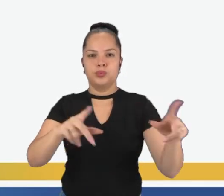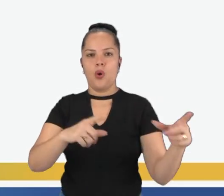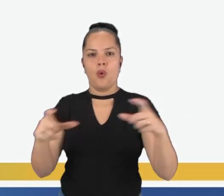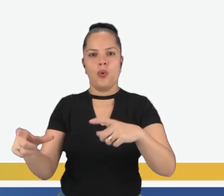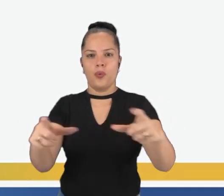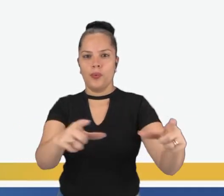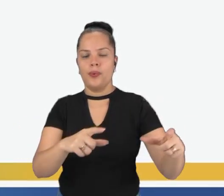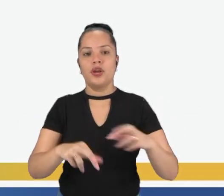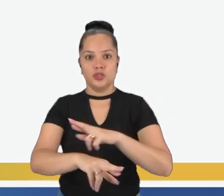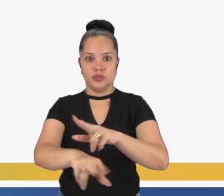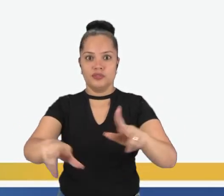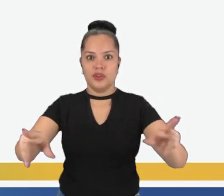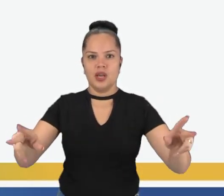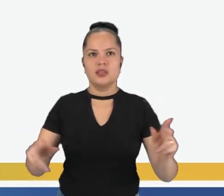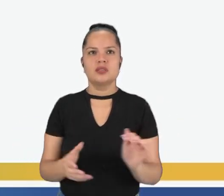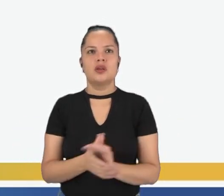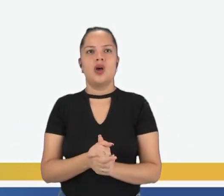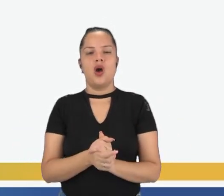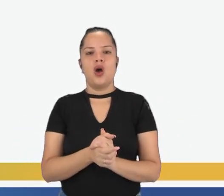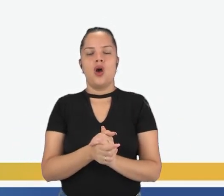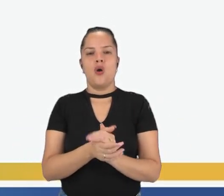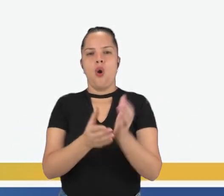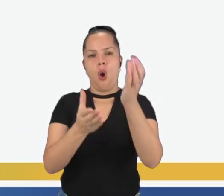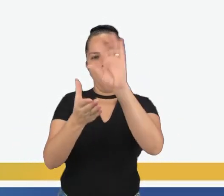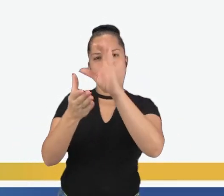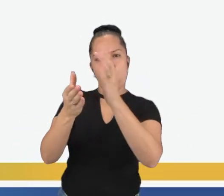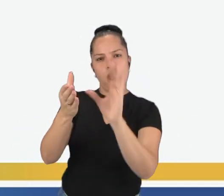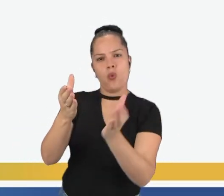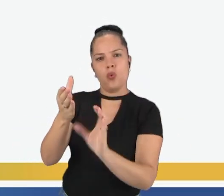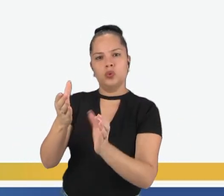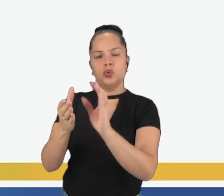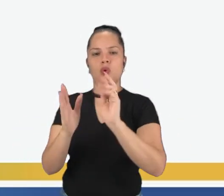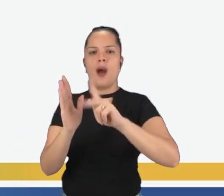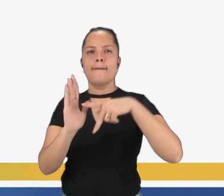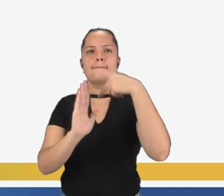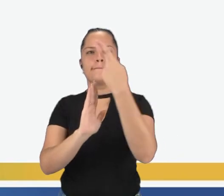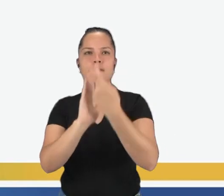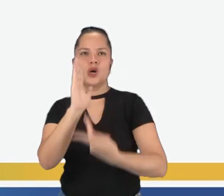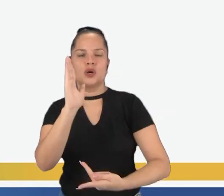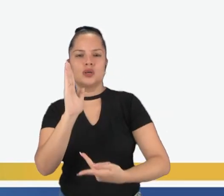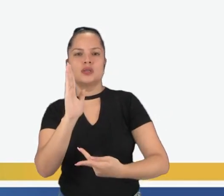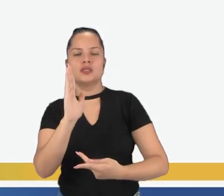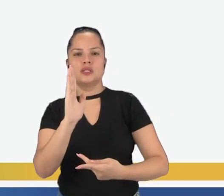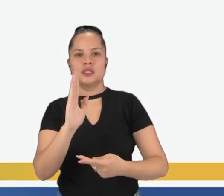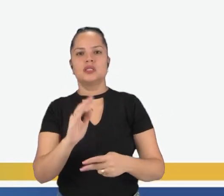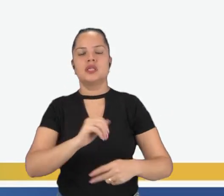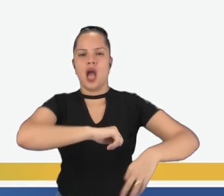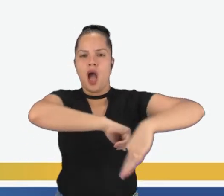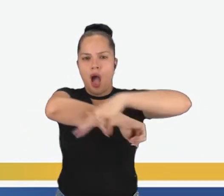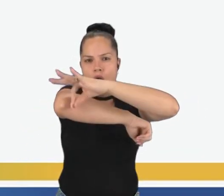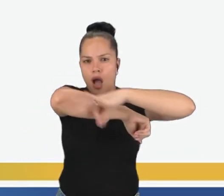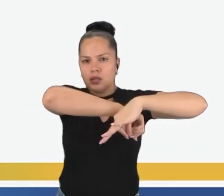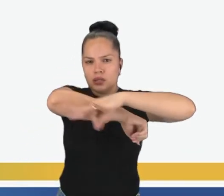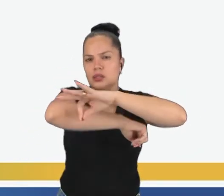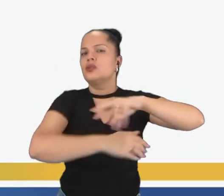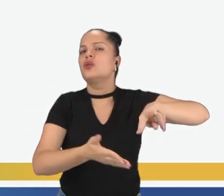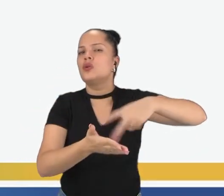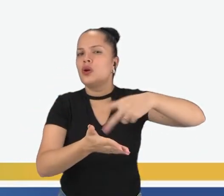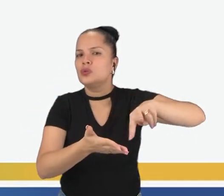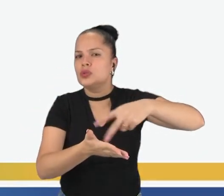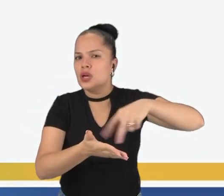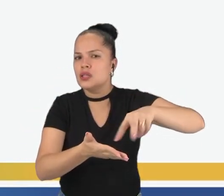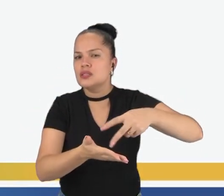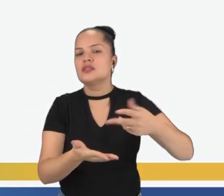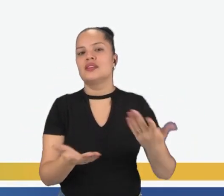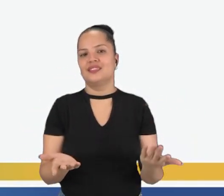Entre elas, na escultura, na poesia, na arquitetura ou na dança? Entre todas as